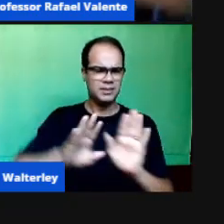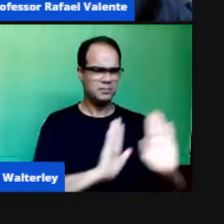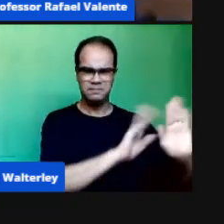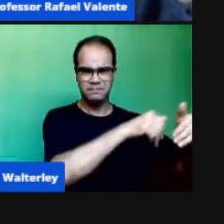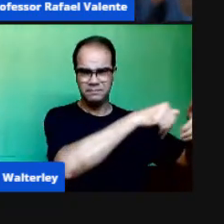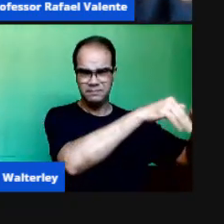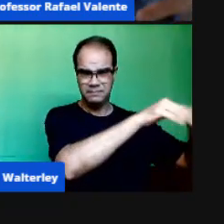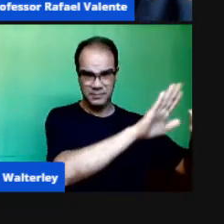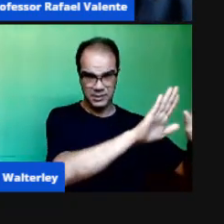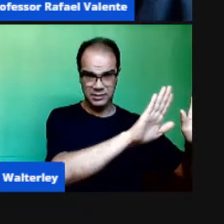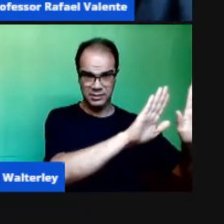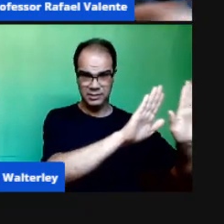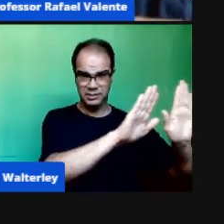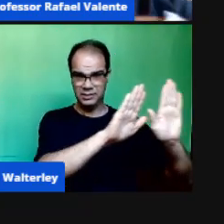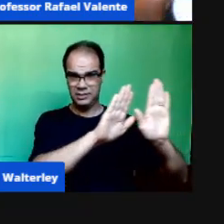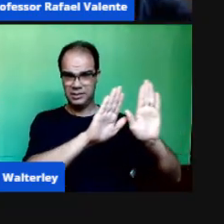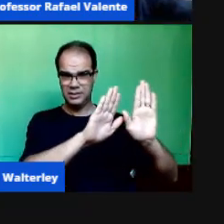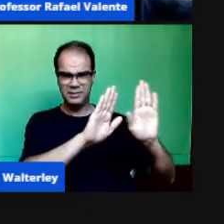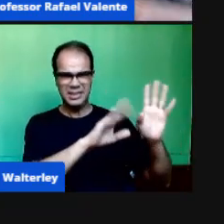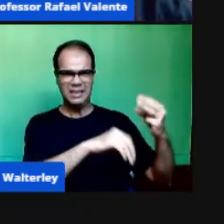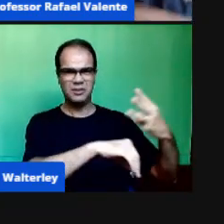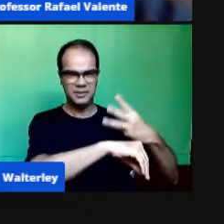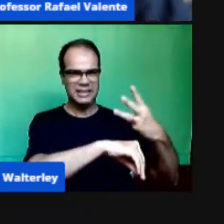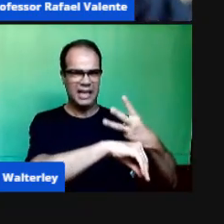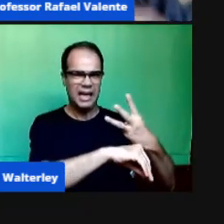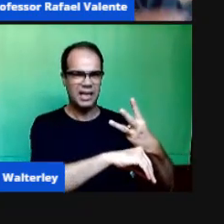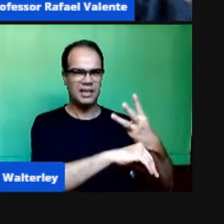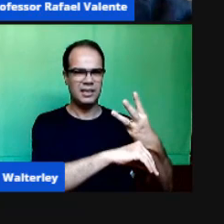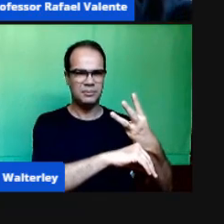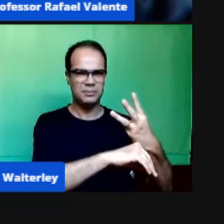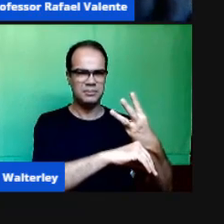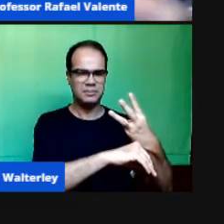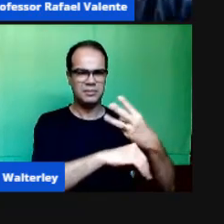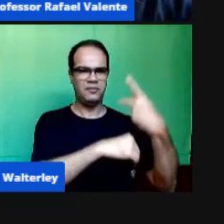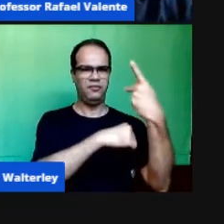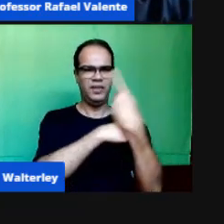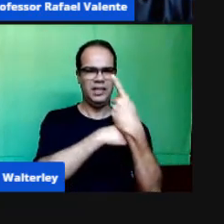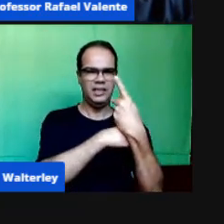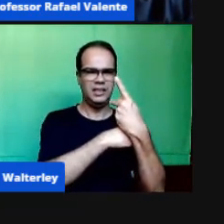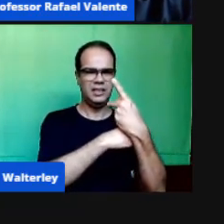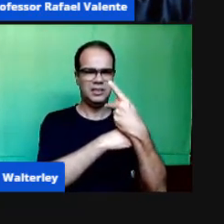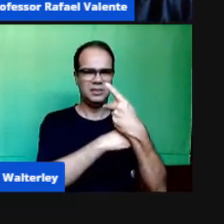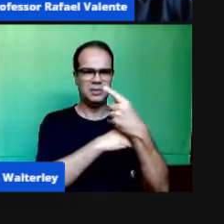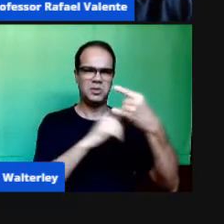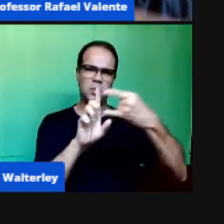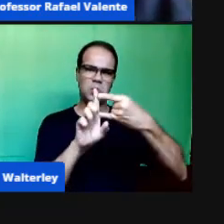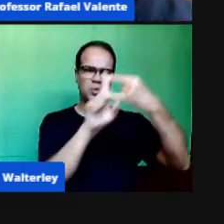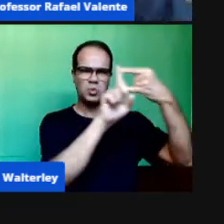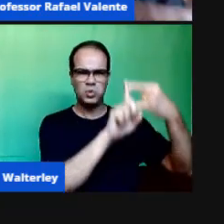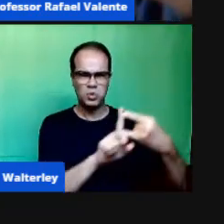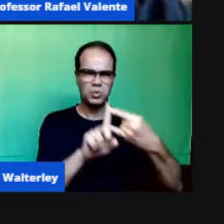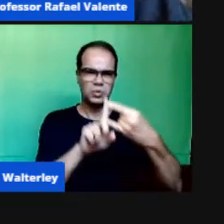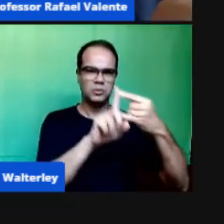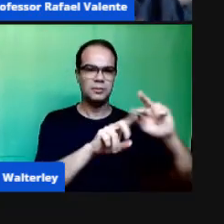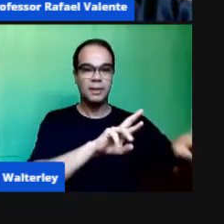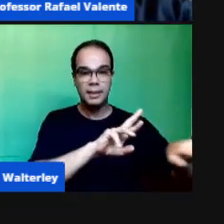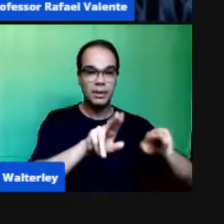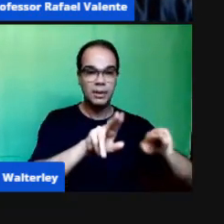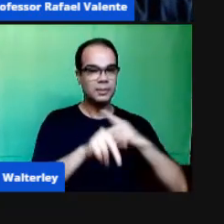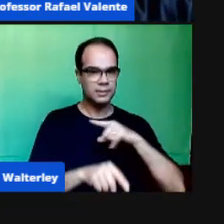em pandemia, que a gente conversa tanto por WhatsApp, chamada de vídeo, né? Reuniões aí por câmera, então a gente precisa realmente